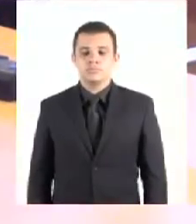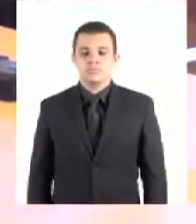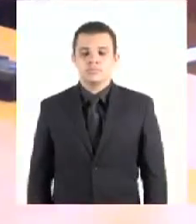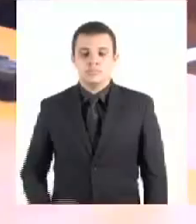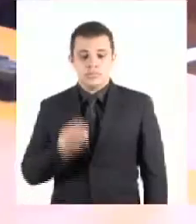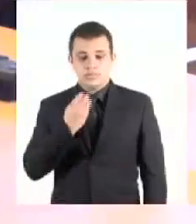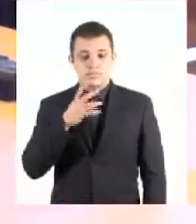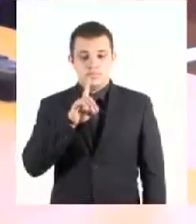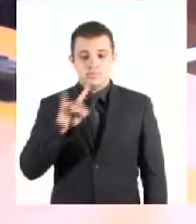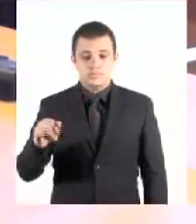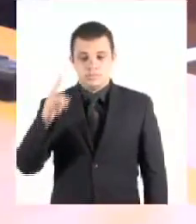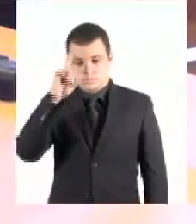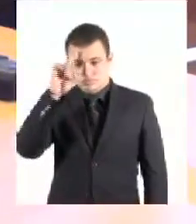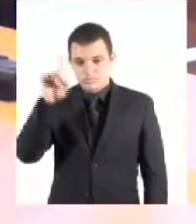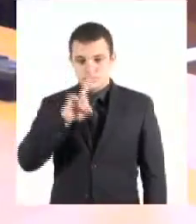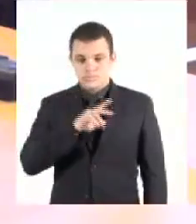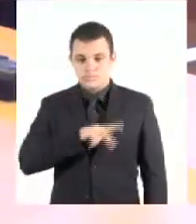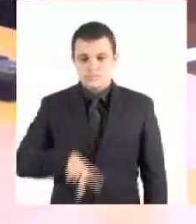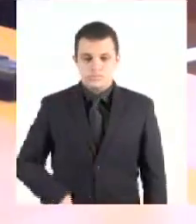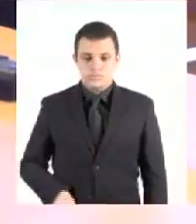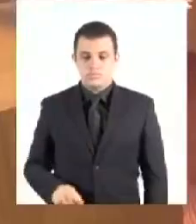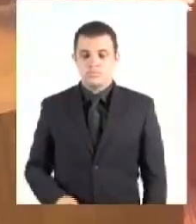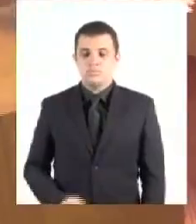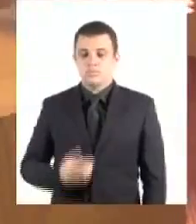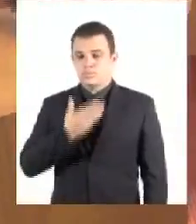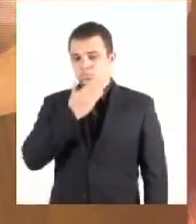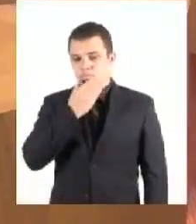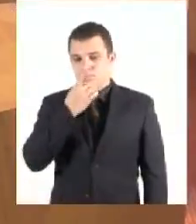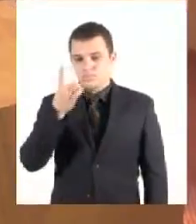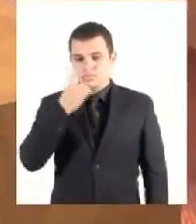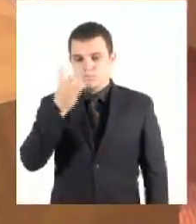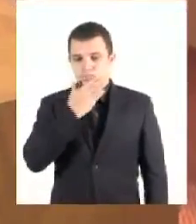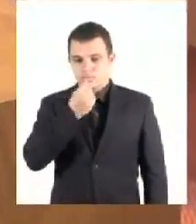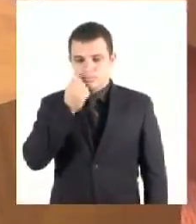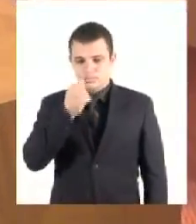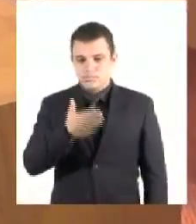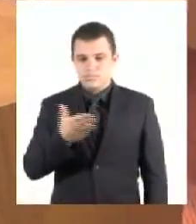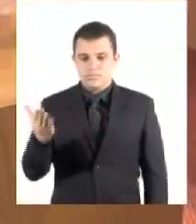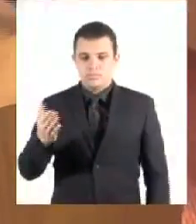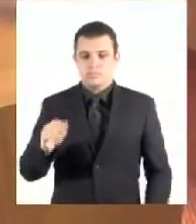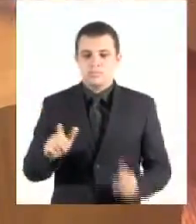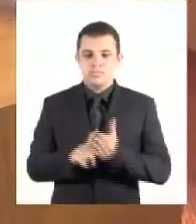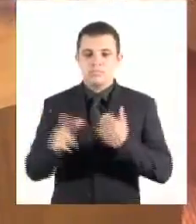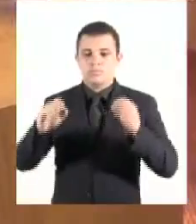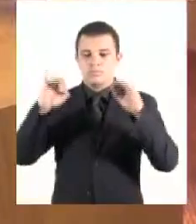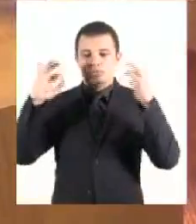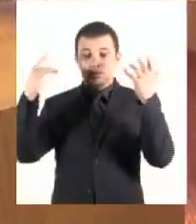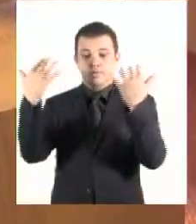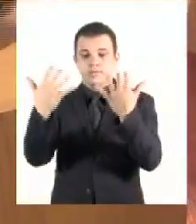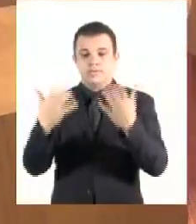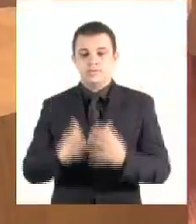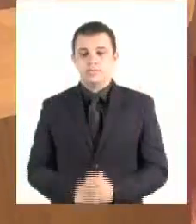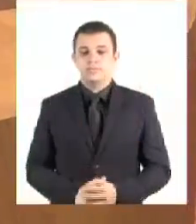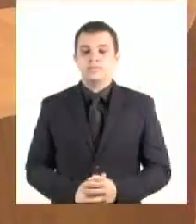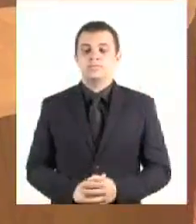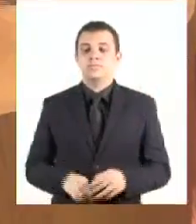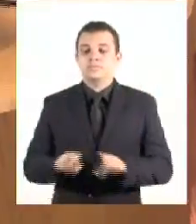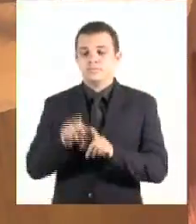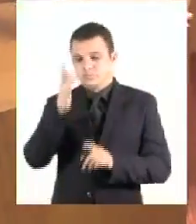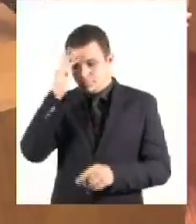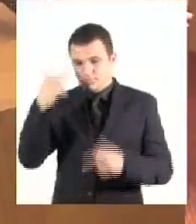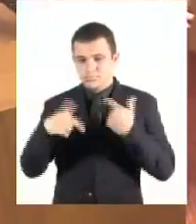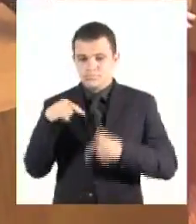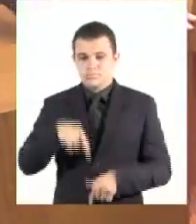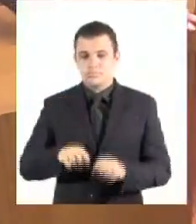Bom dia, senhor presidente, deputados, deputadas, galeria, imprensa, servidores desta casa, telespectadores da TV